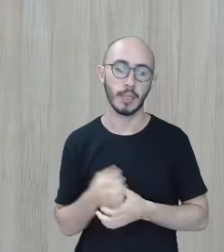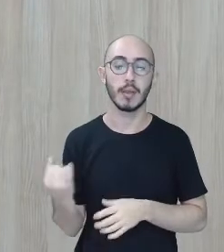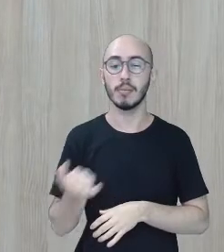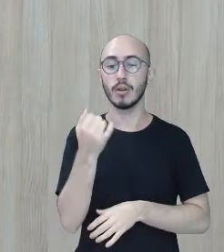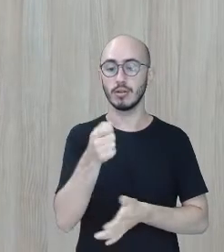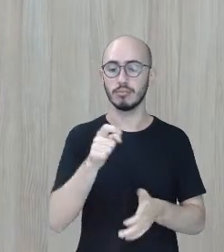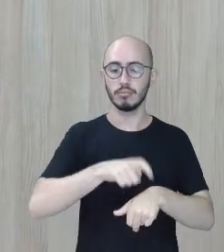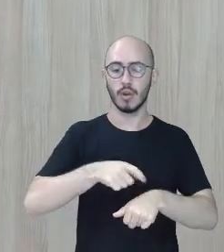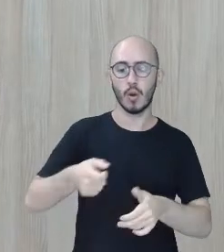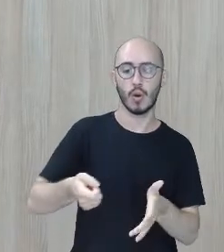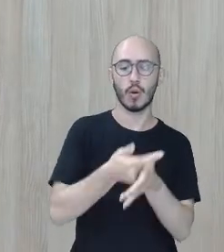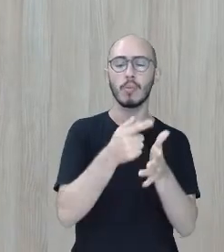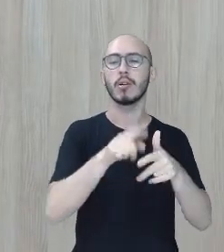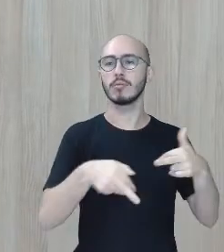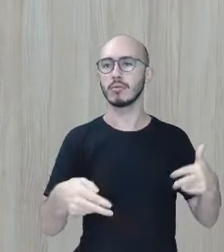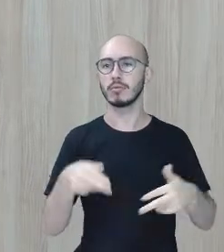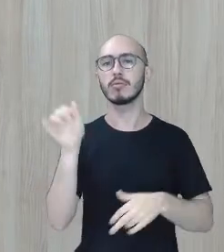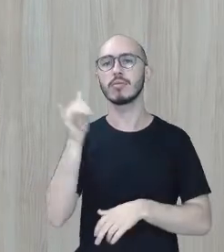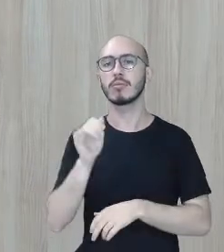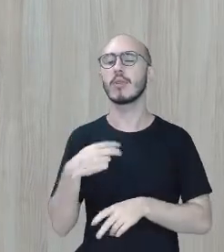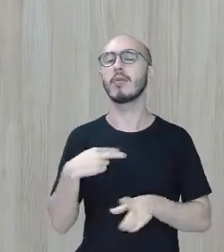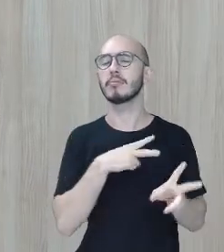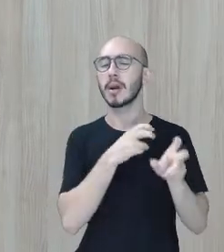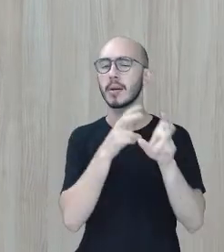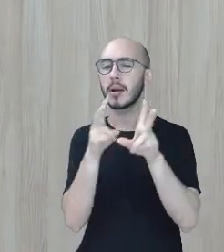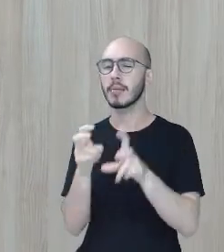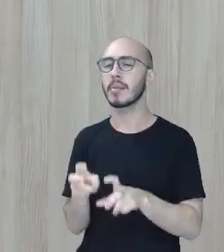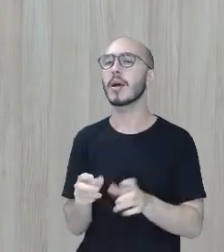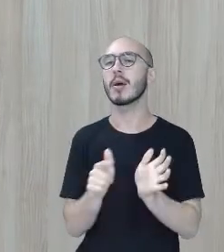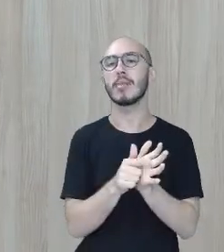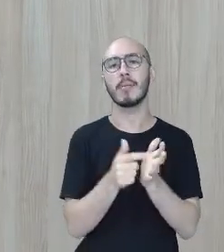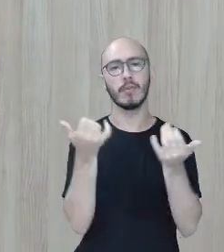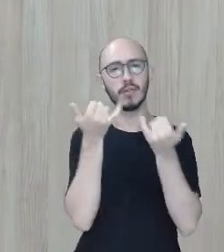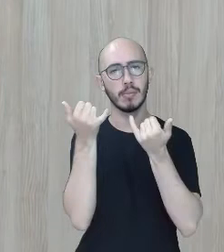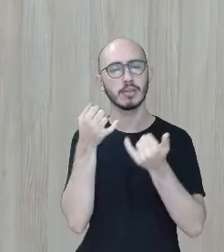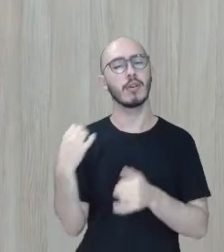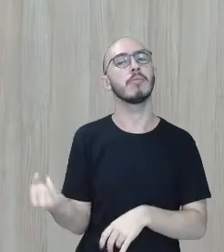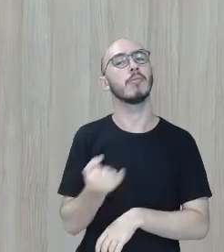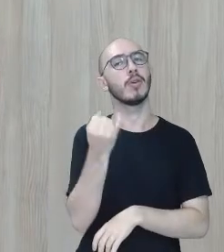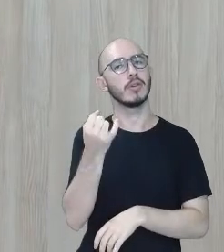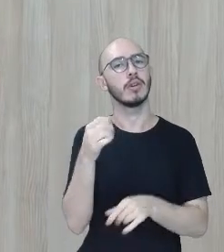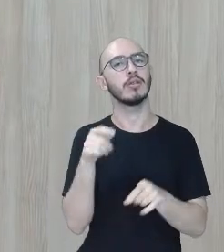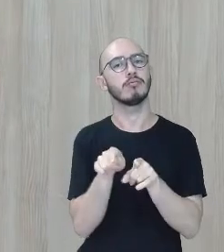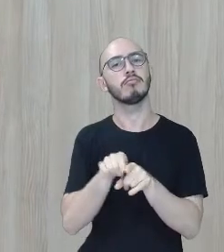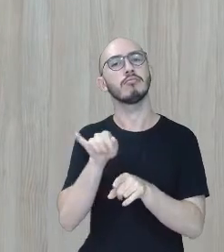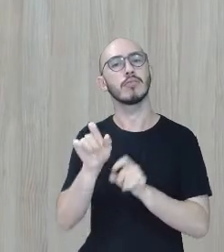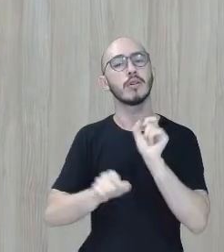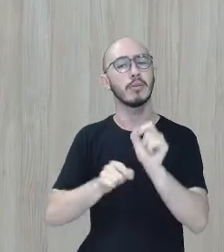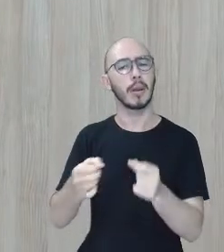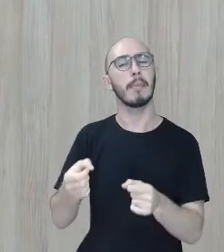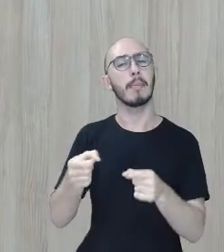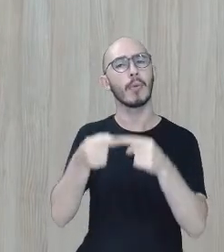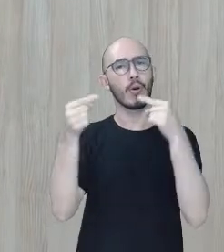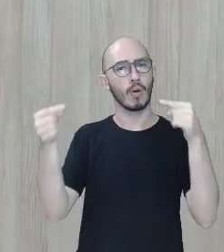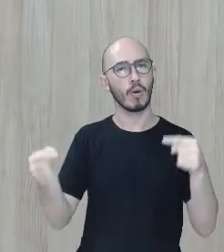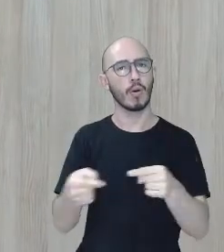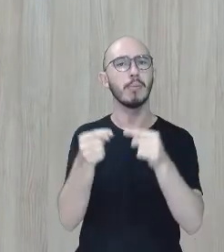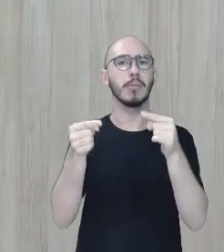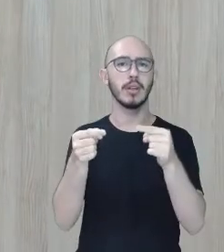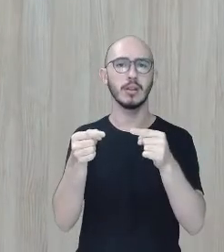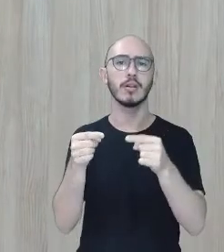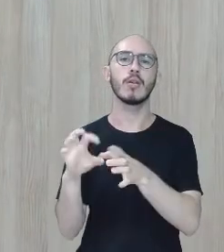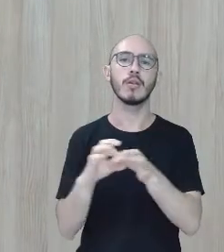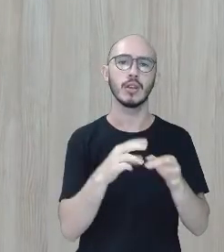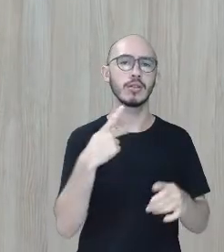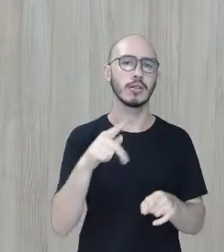um eletrodoméstico, você observar essa etiqueta, realmente, quanto vai consumir, se vale a pena comprar, observar